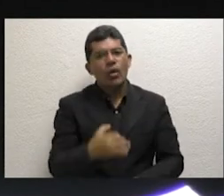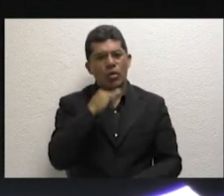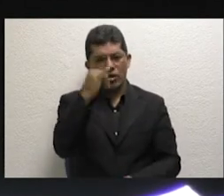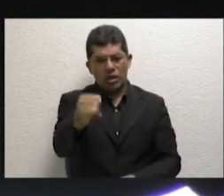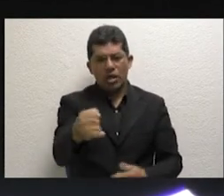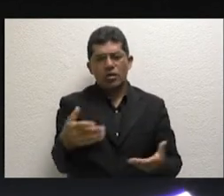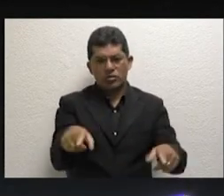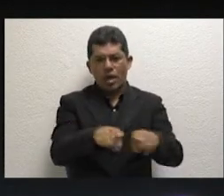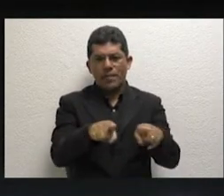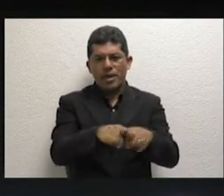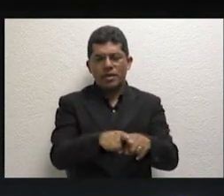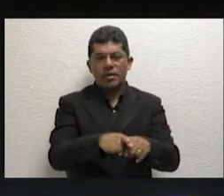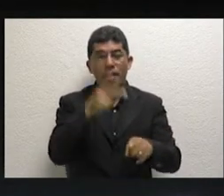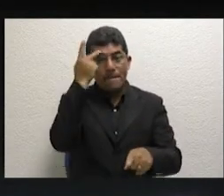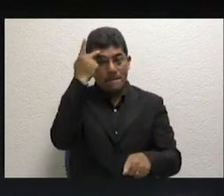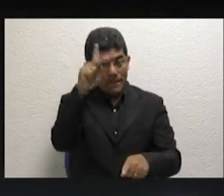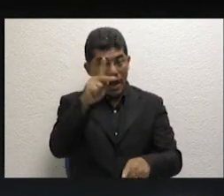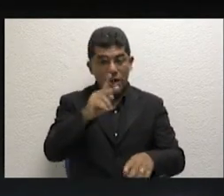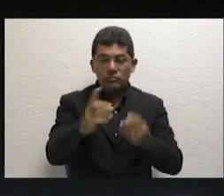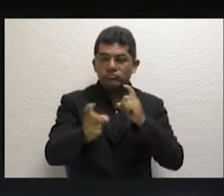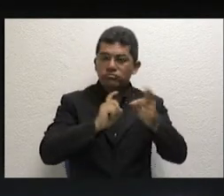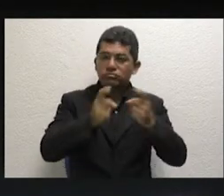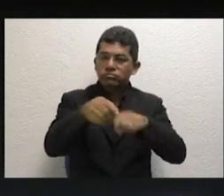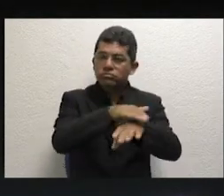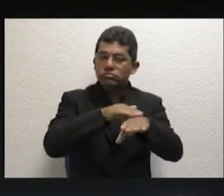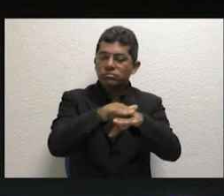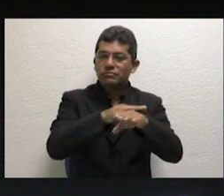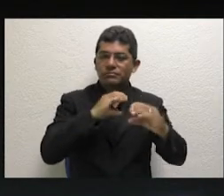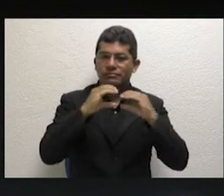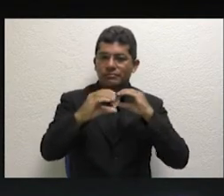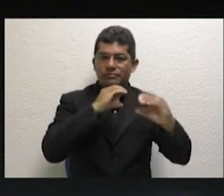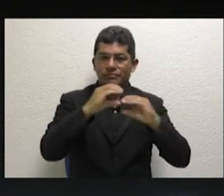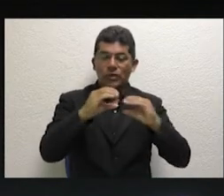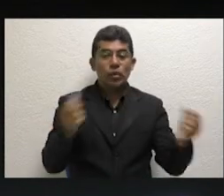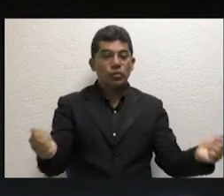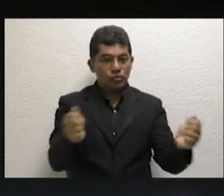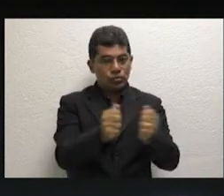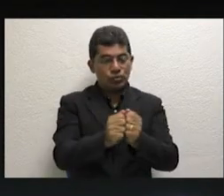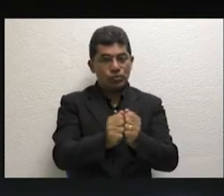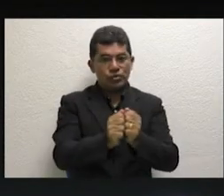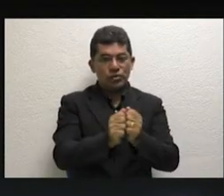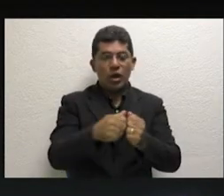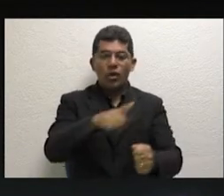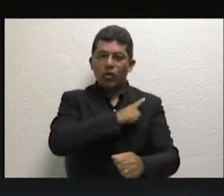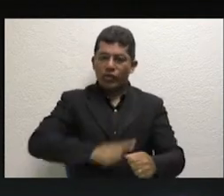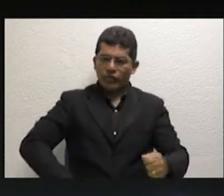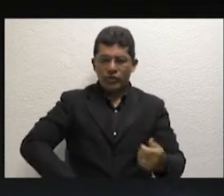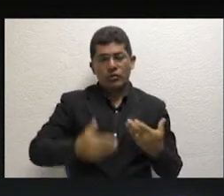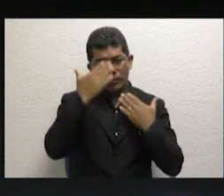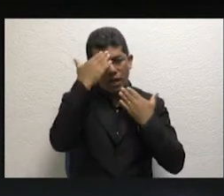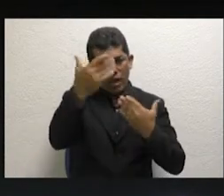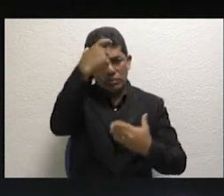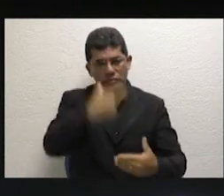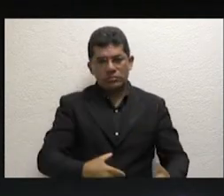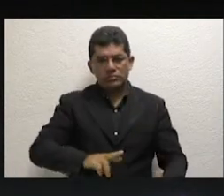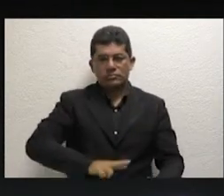disposição para mediar mediar junto ao governo obrigado presidente